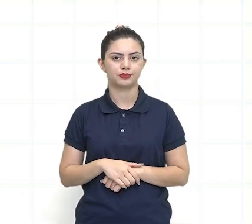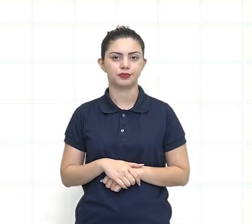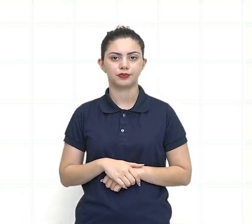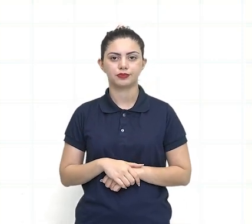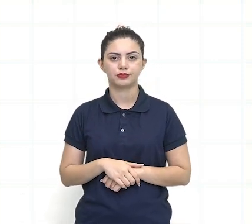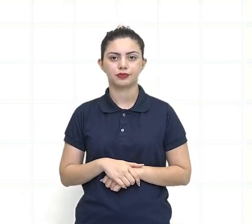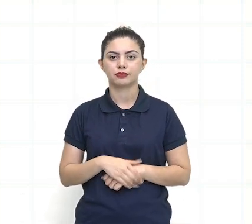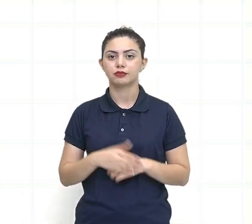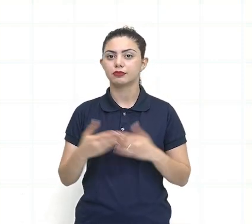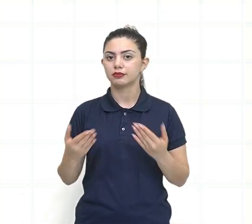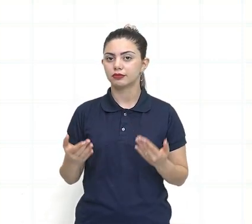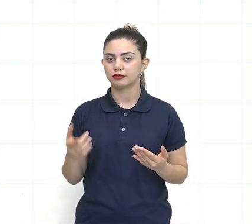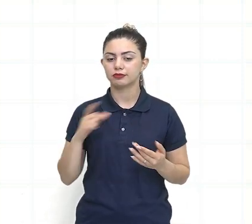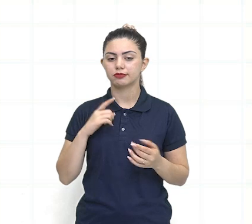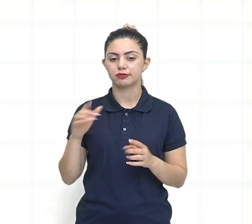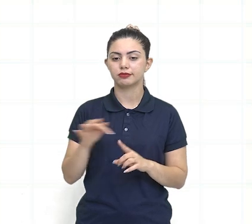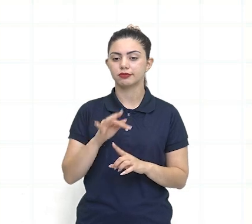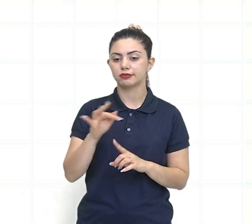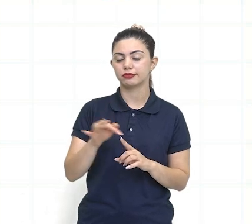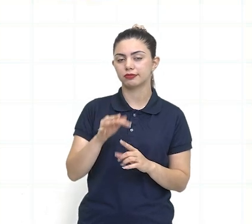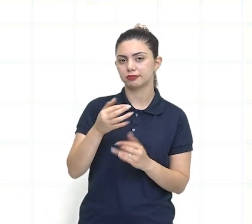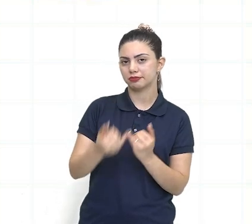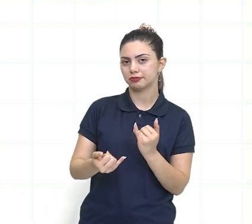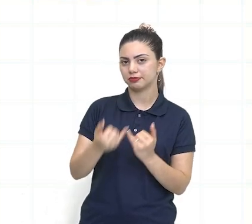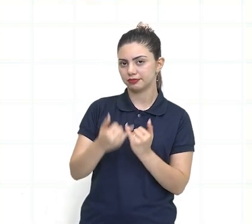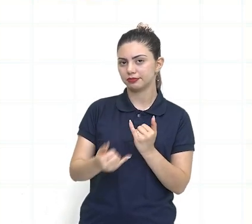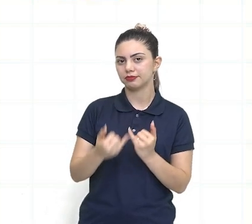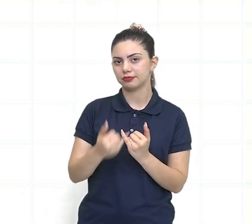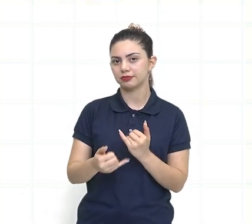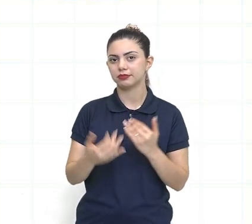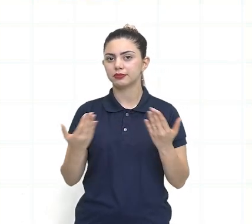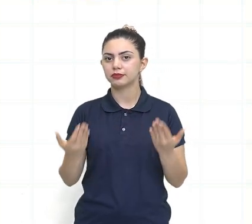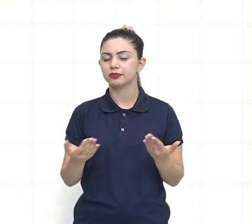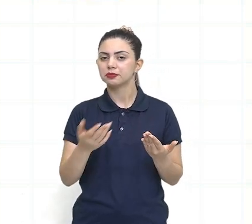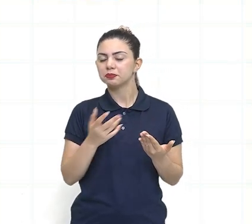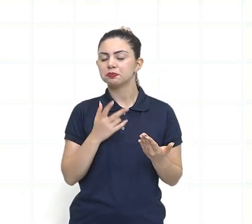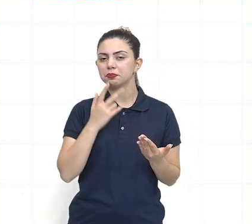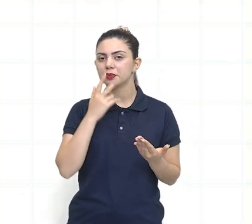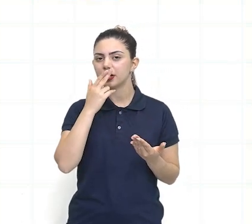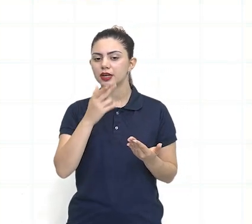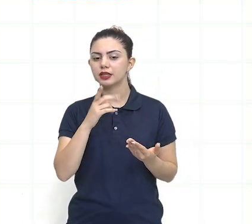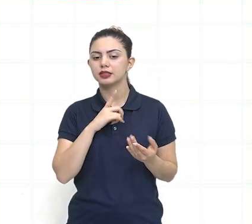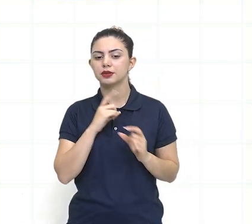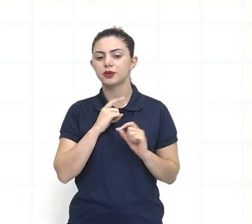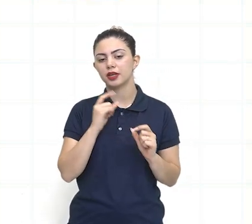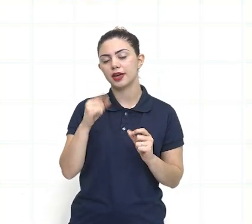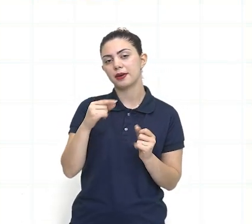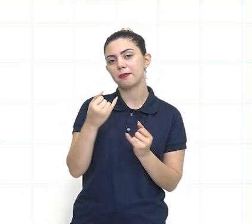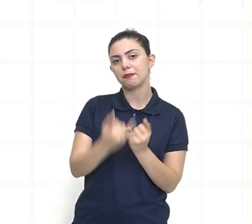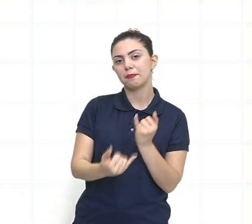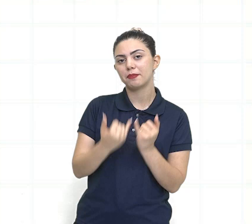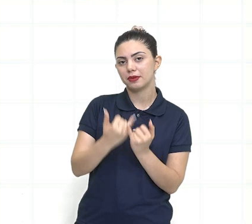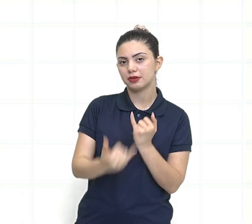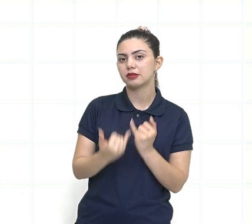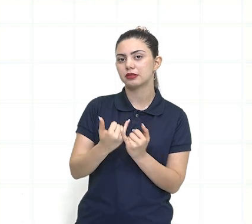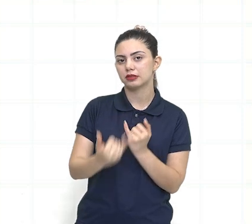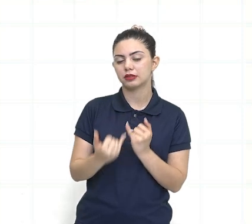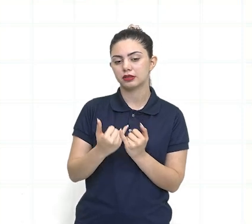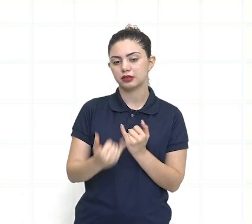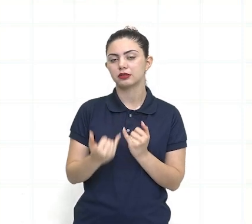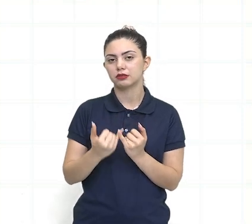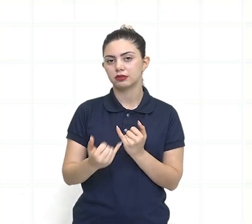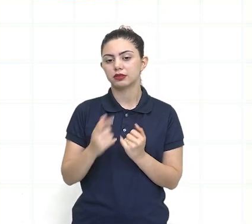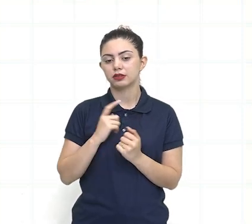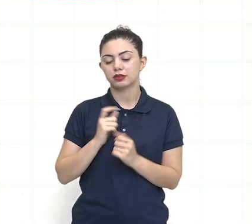trazer a ideia de semelhança. É como se eu estivesse traçando um paralelo, uma semelhança